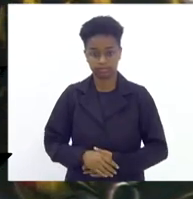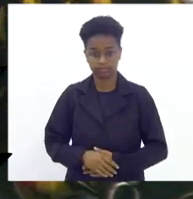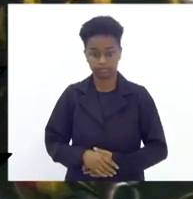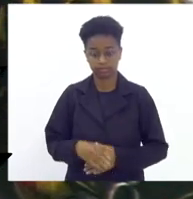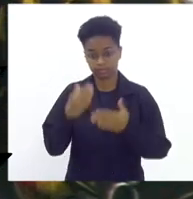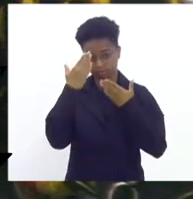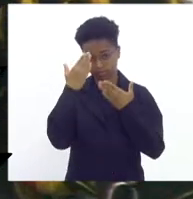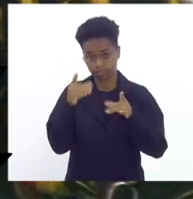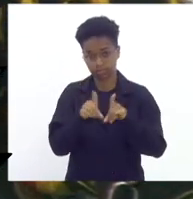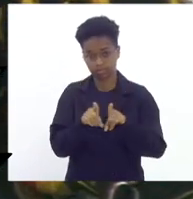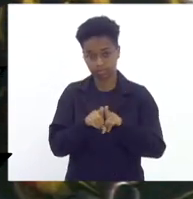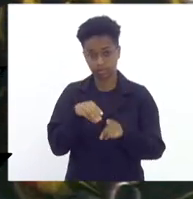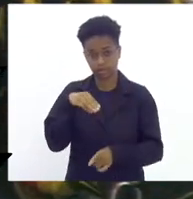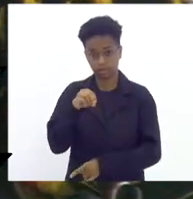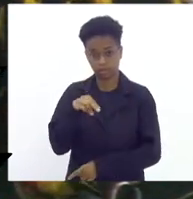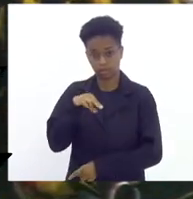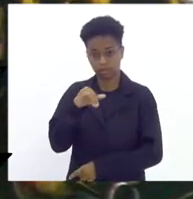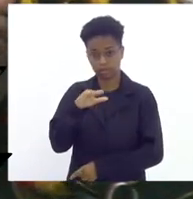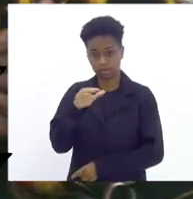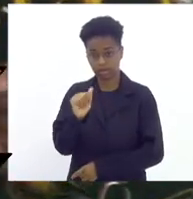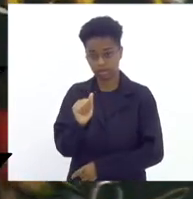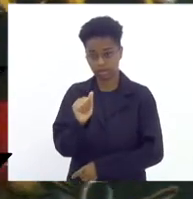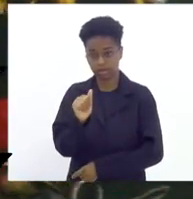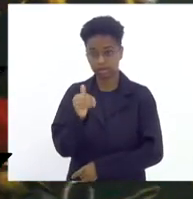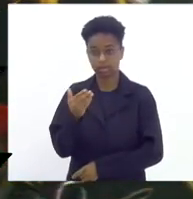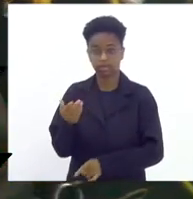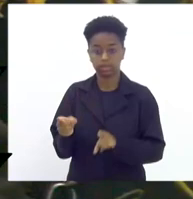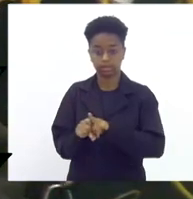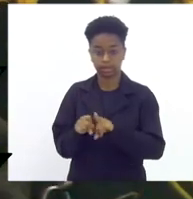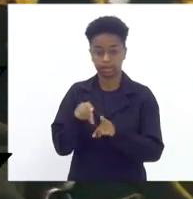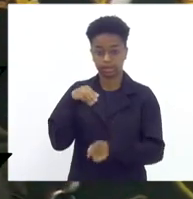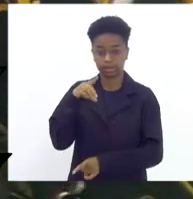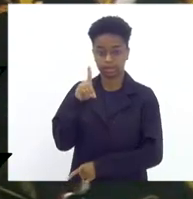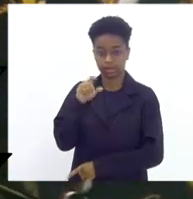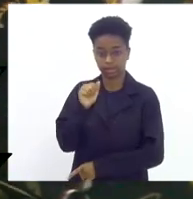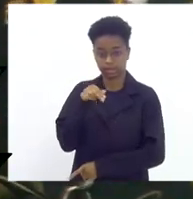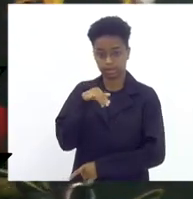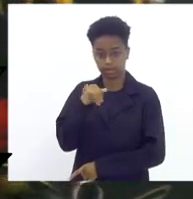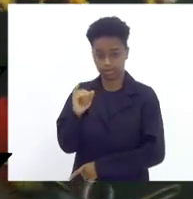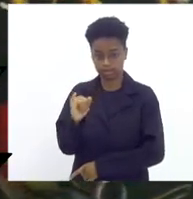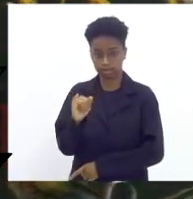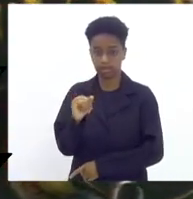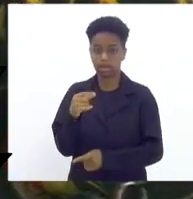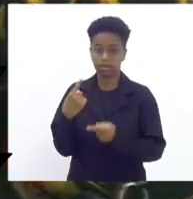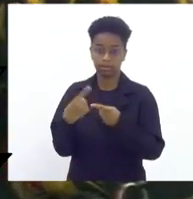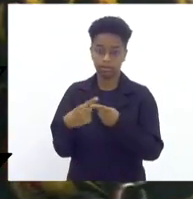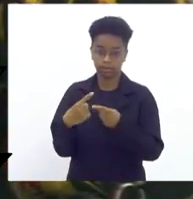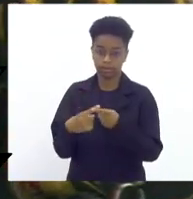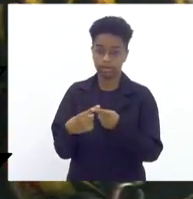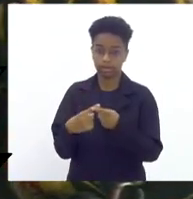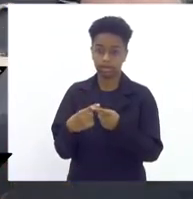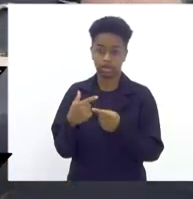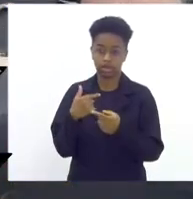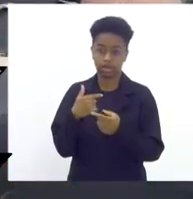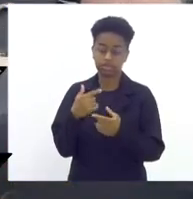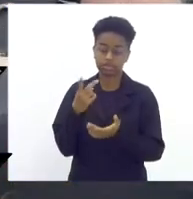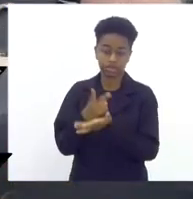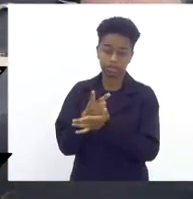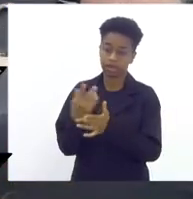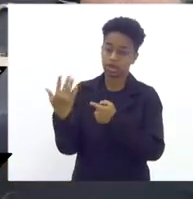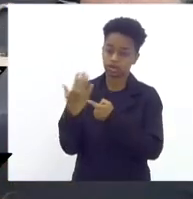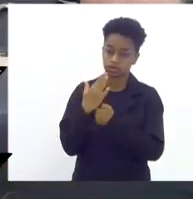obrigado a dona Mônica e a Dani Monteiro porque eu não tava aqui quando aconteceu mas sempre ajuda a minha família